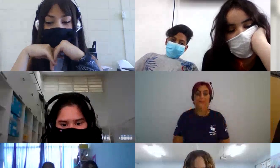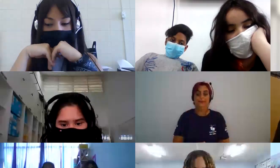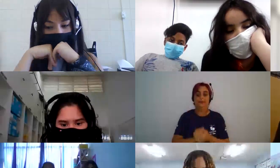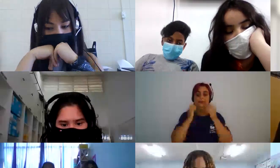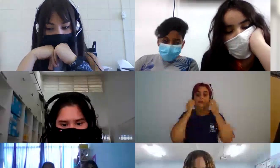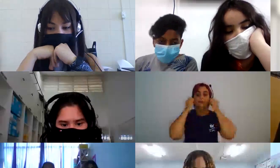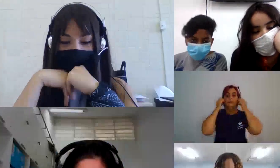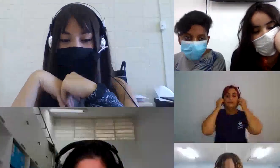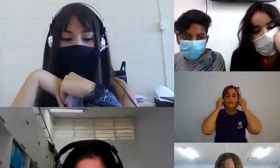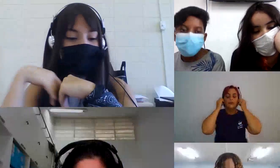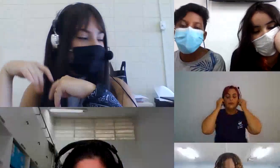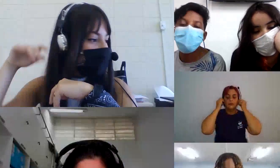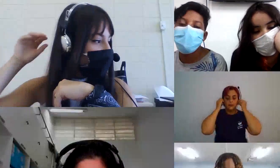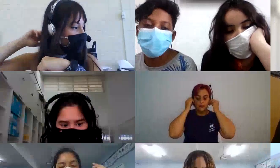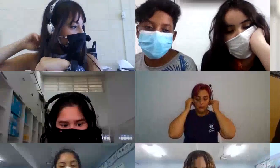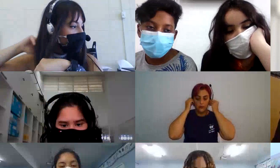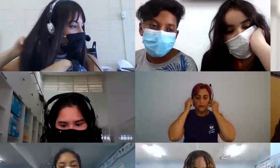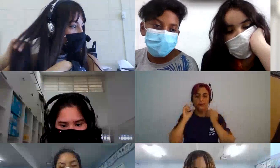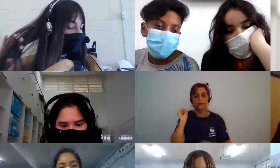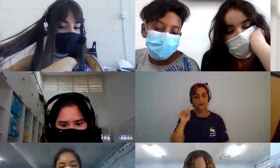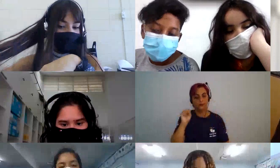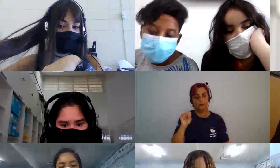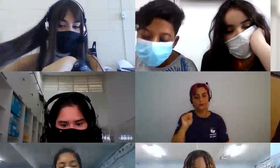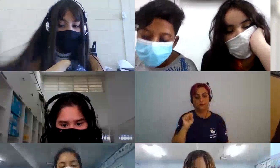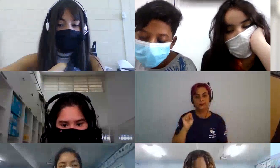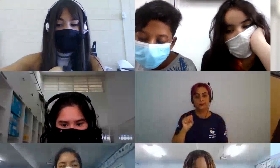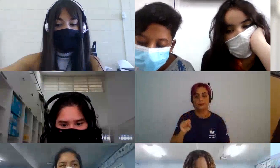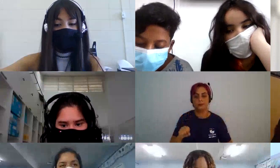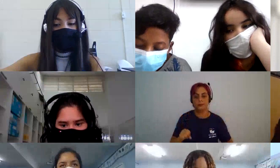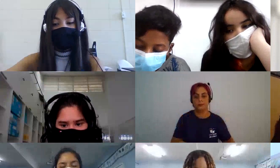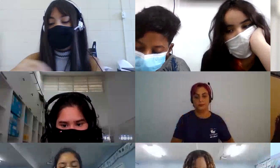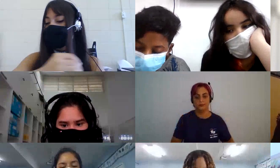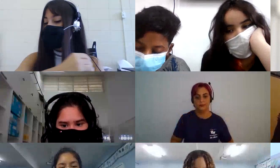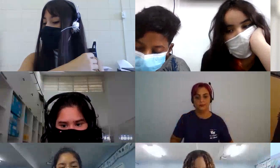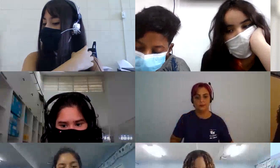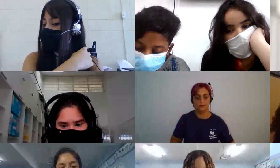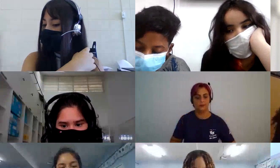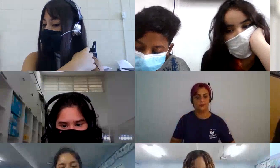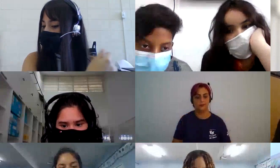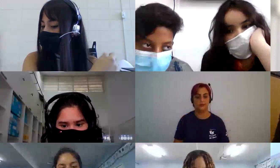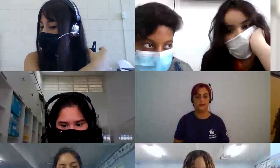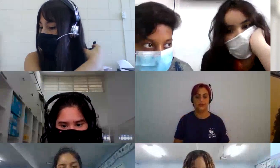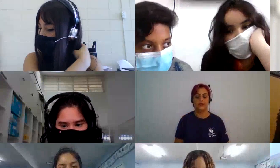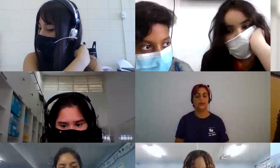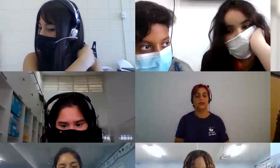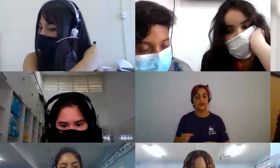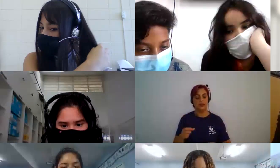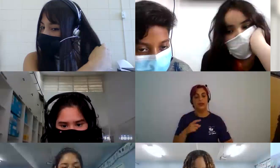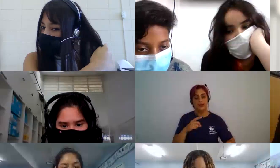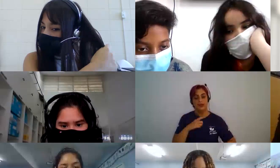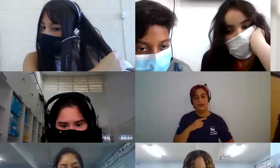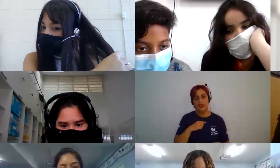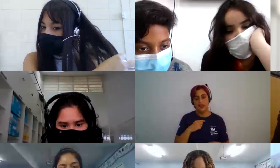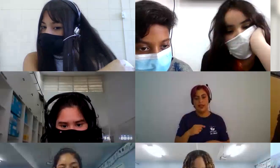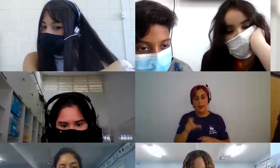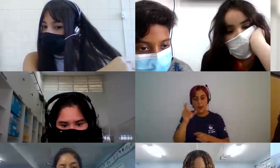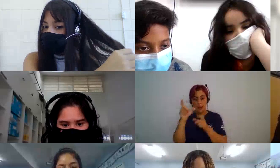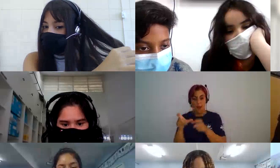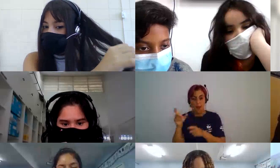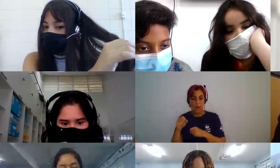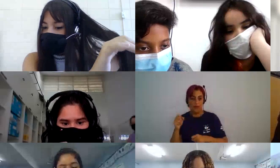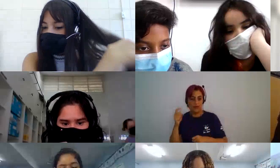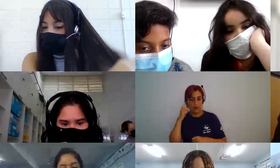Sim, eu acho que tem muito disso que foi falado aqui, de que se sente impressionado para fazer as coisas para